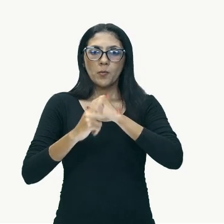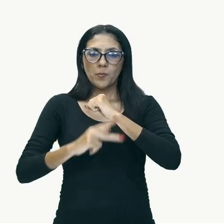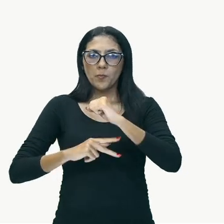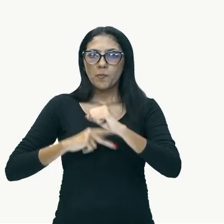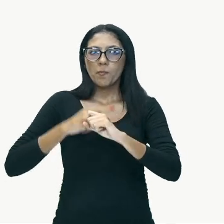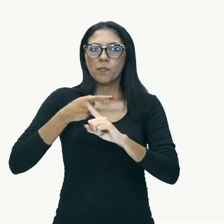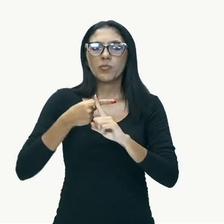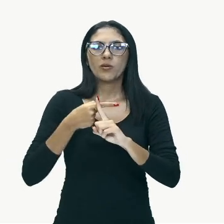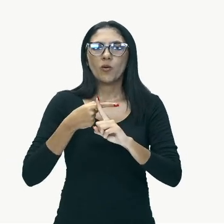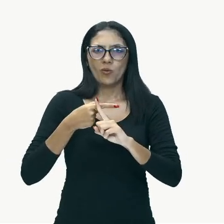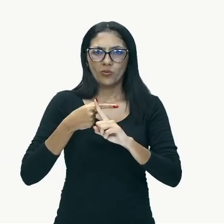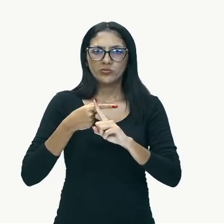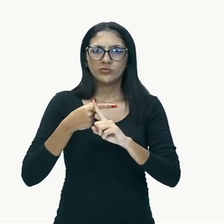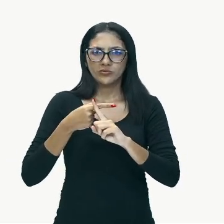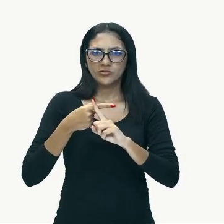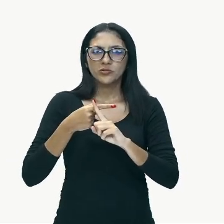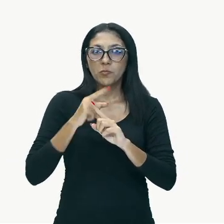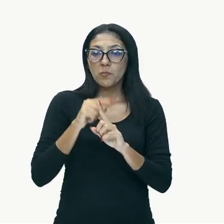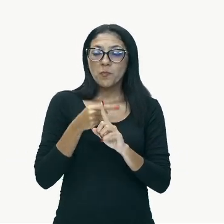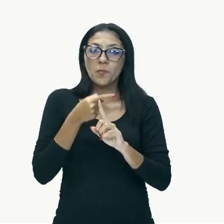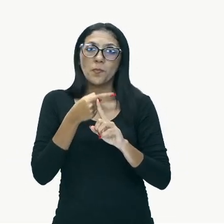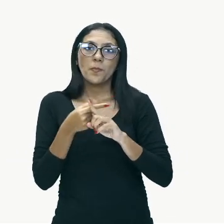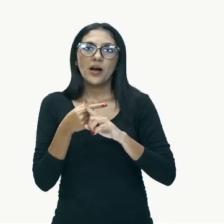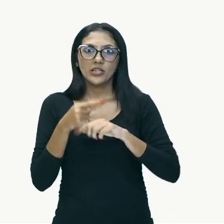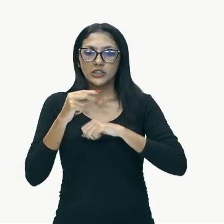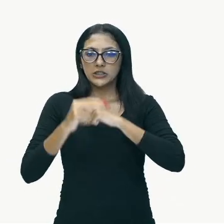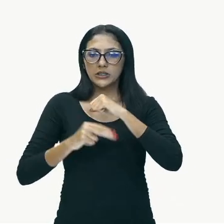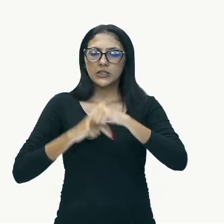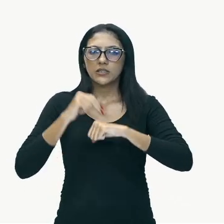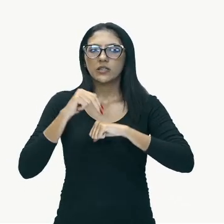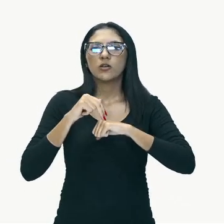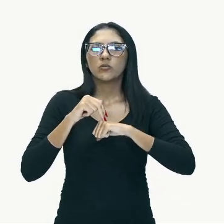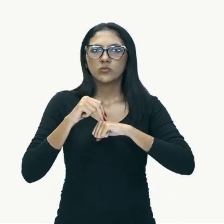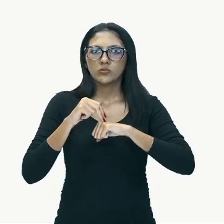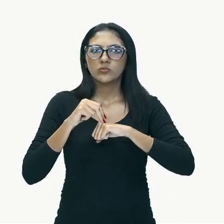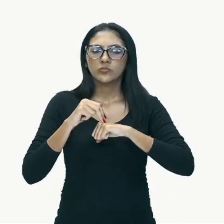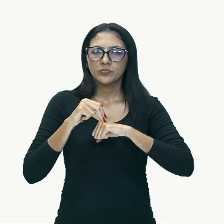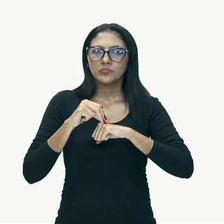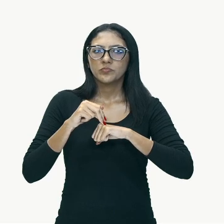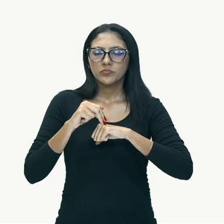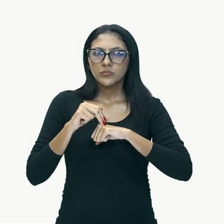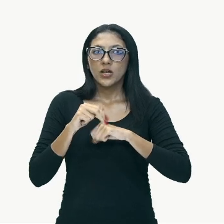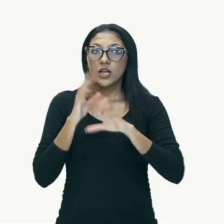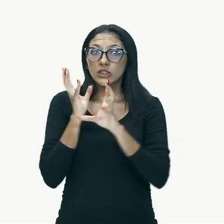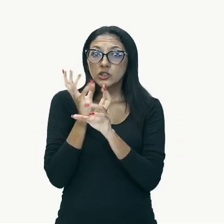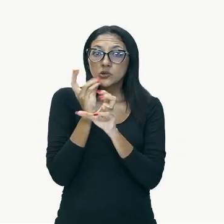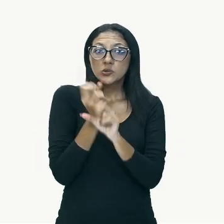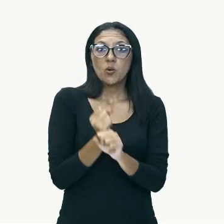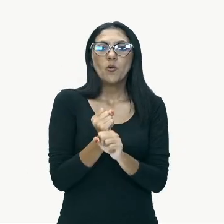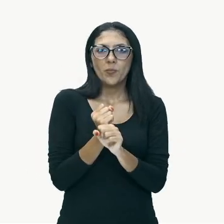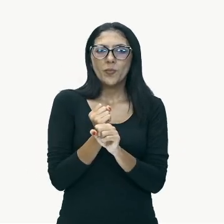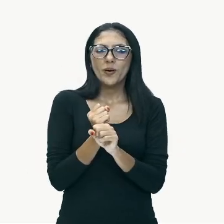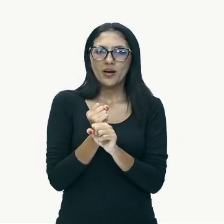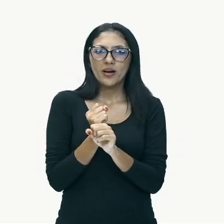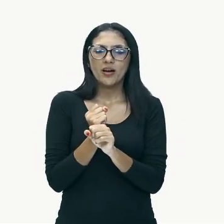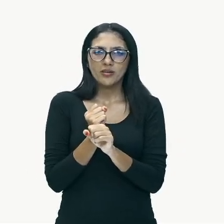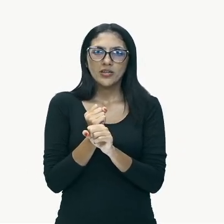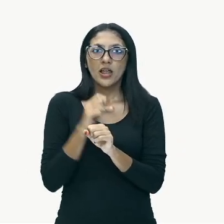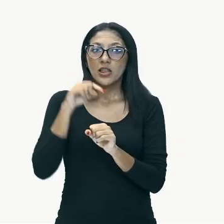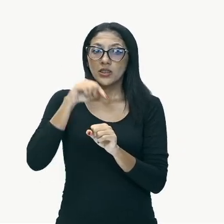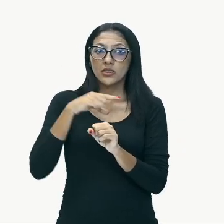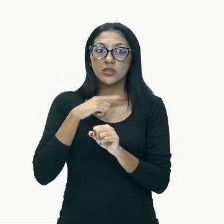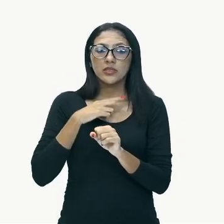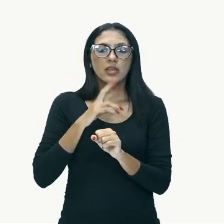no núcleo, que quando somados eu tenho a massa, tá? Então,